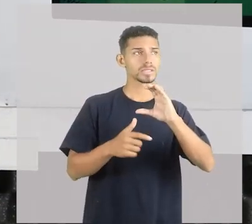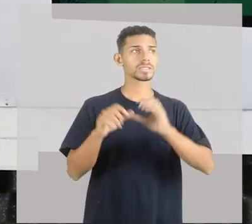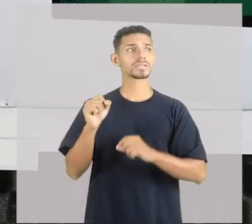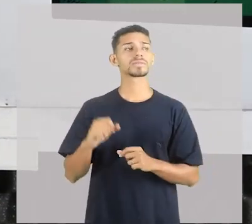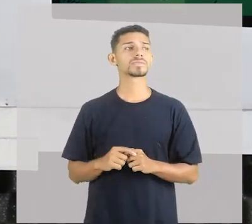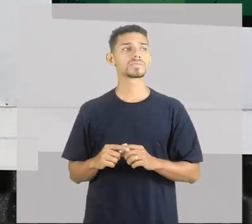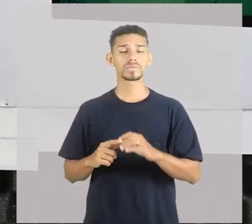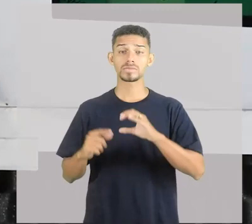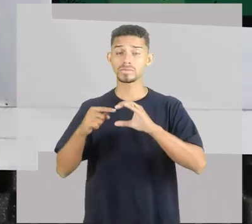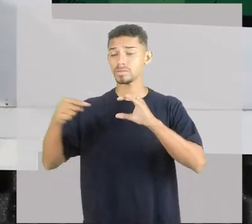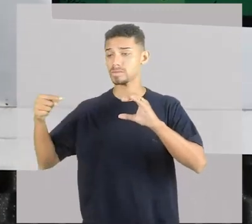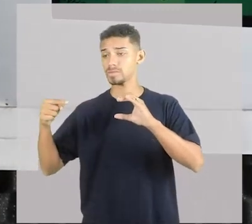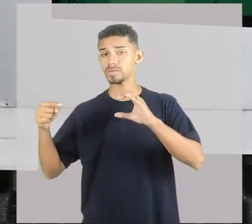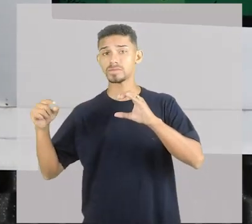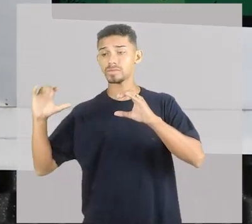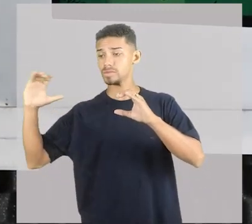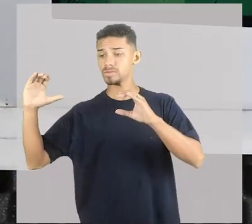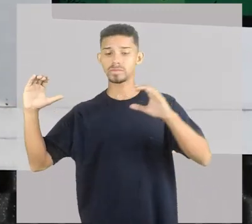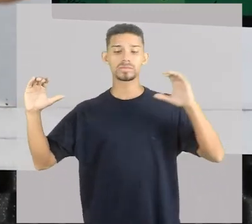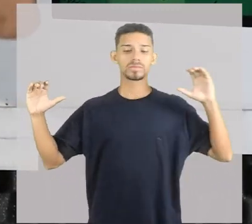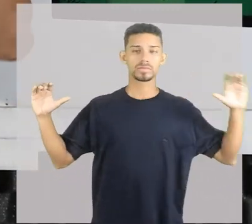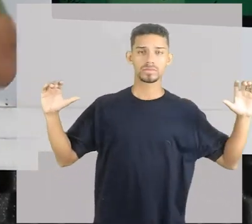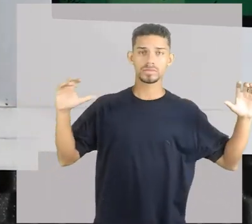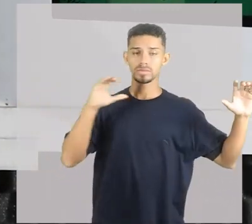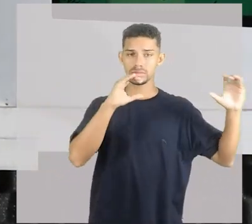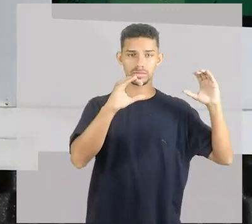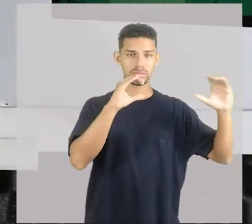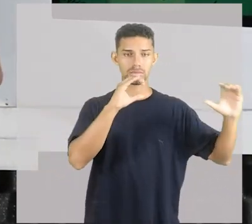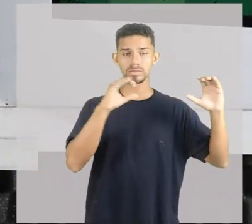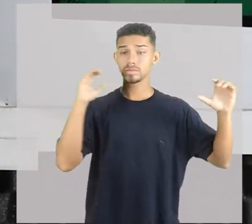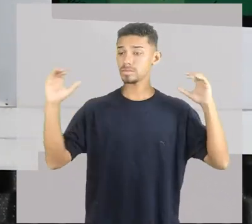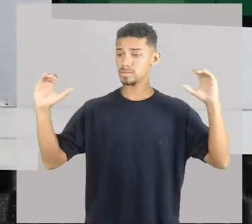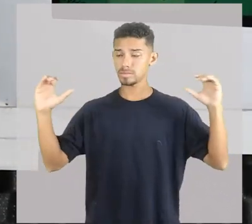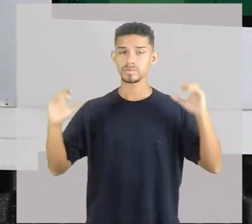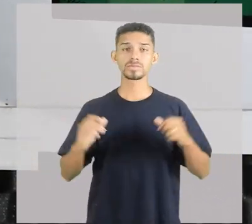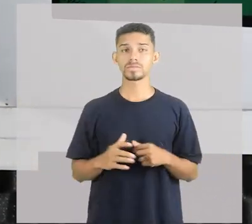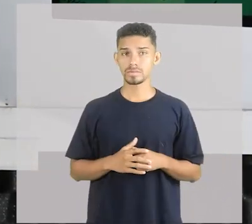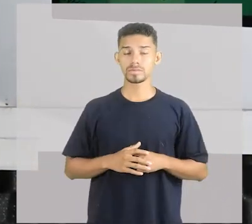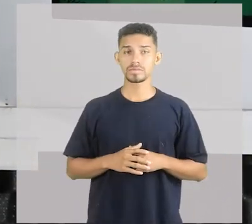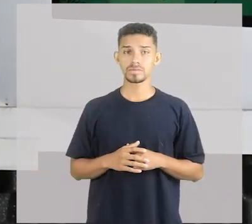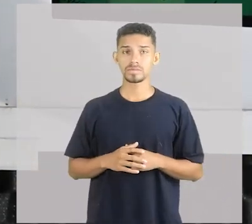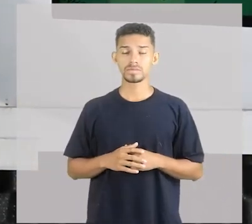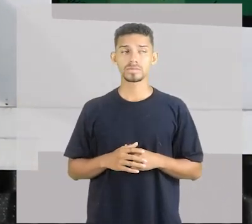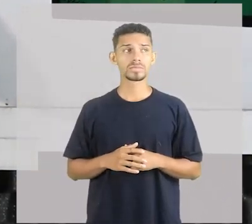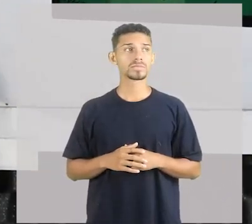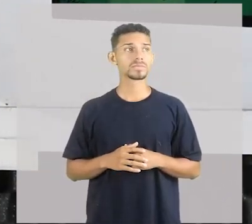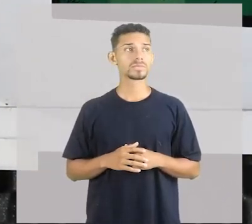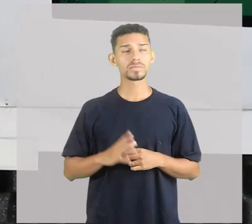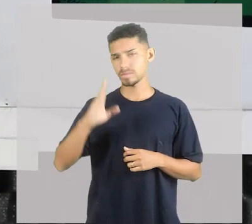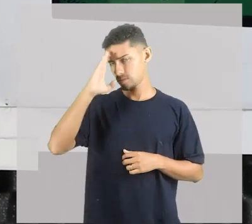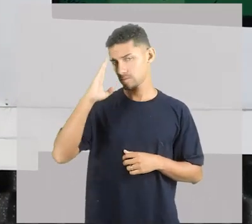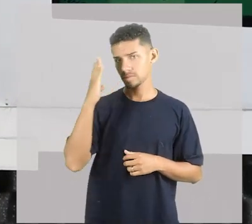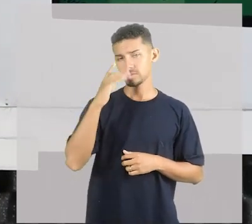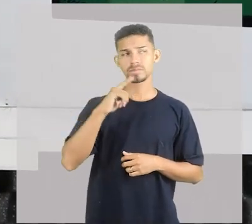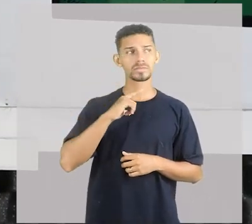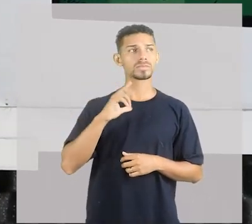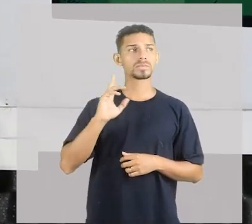que se liga a dois carbonos. Tá bom, gente? Então, ele é secundário. E a principal